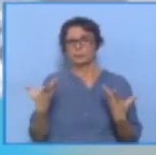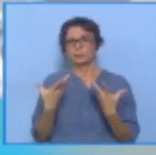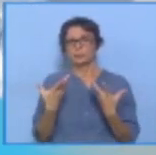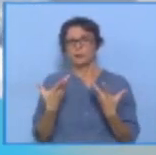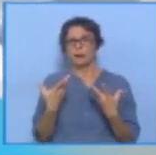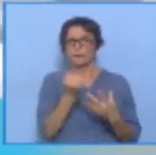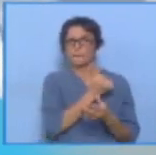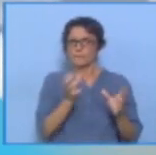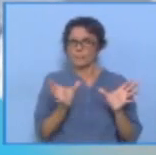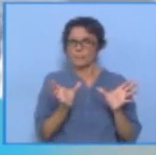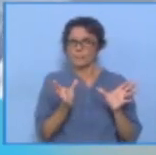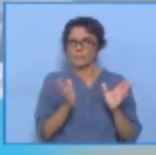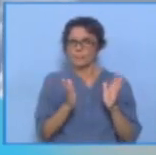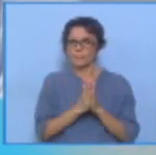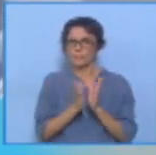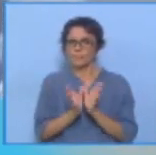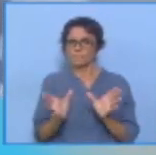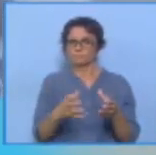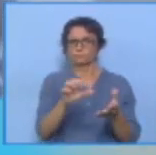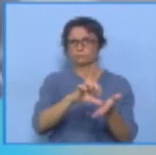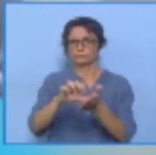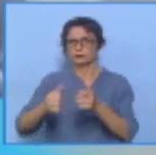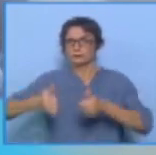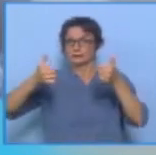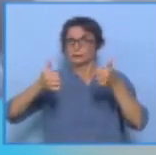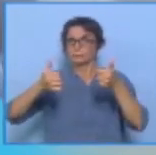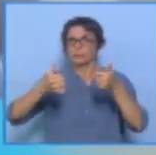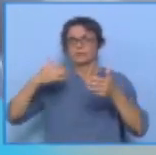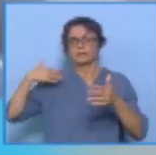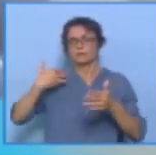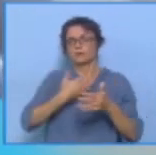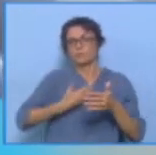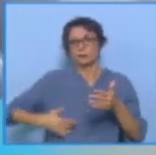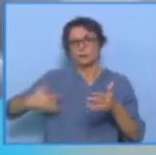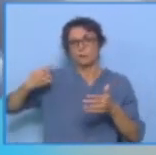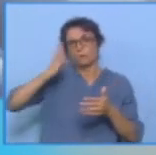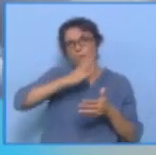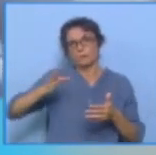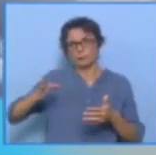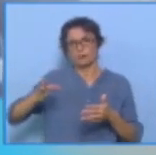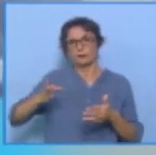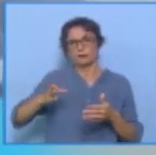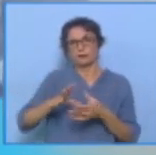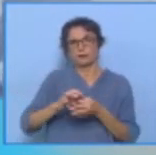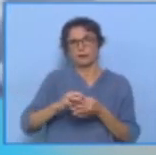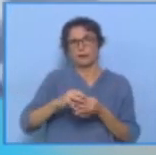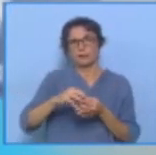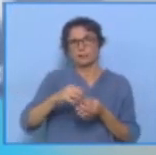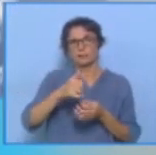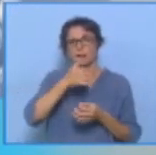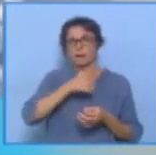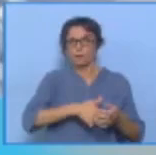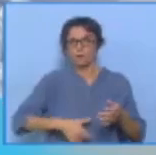sedes diocesanas, vamos chamar assim, que têm tradição cardinalícia e com o Papa Francisco foram chamadas dioceses